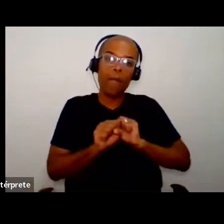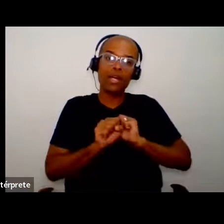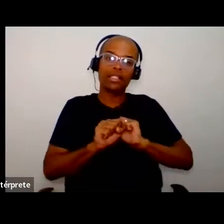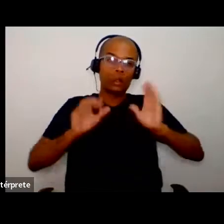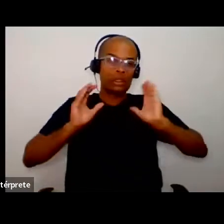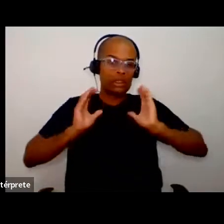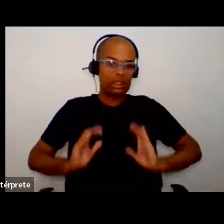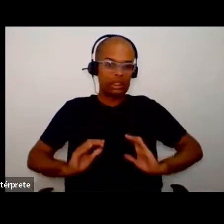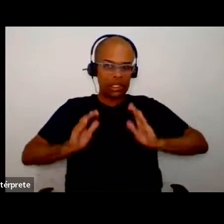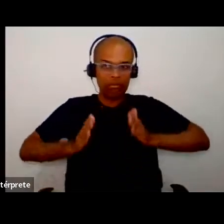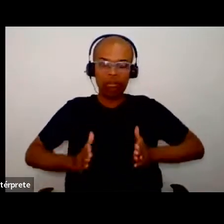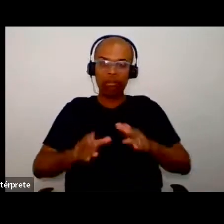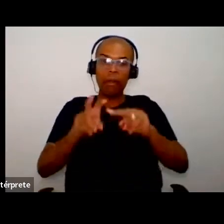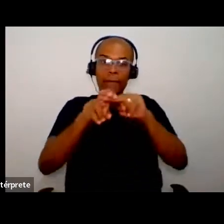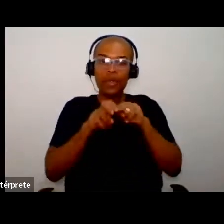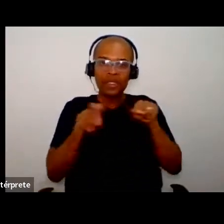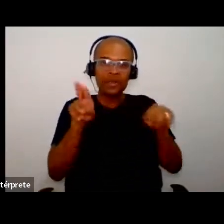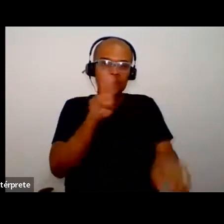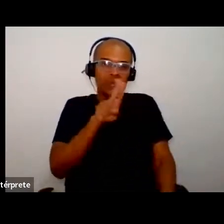Por isso o nome dele, né?